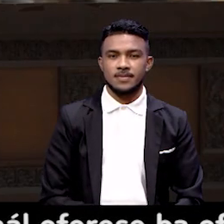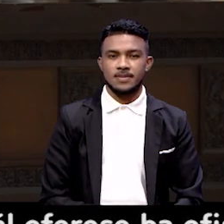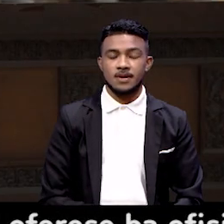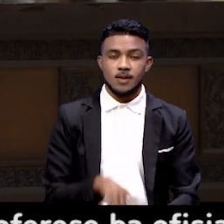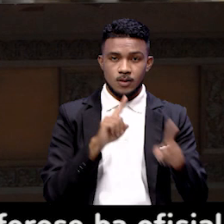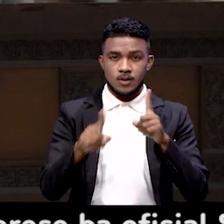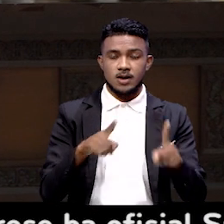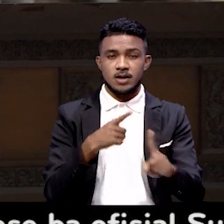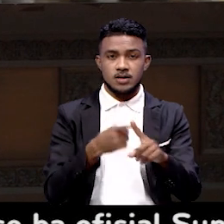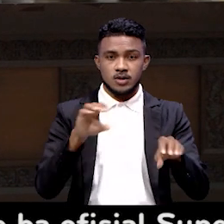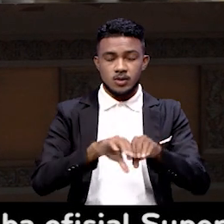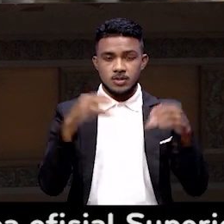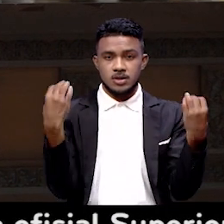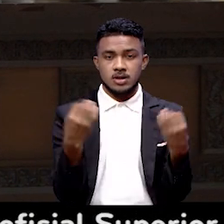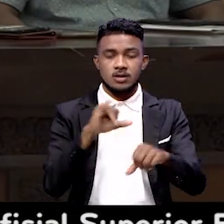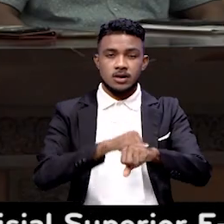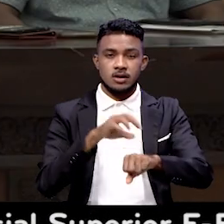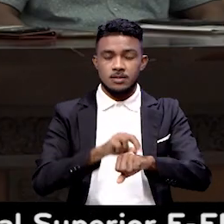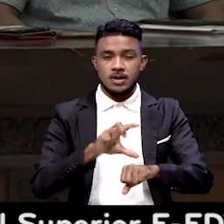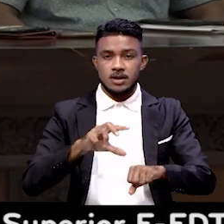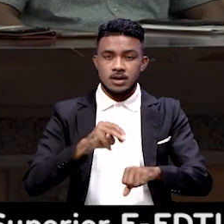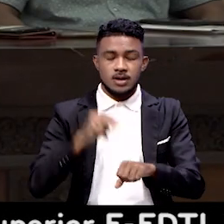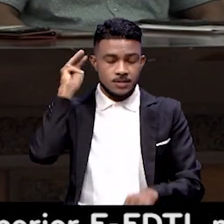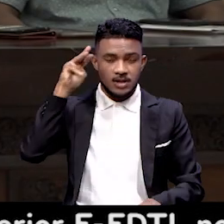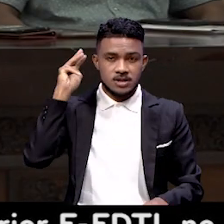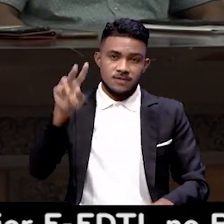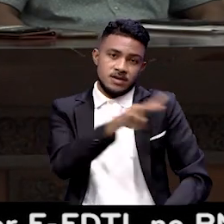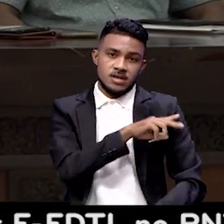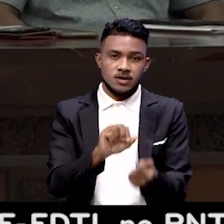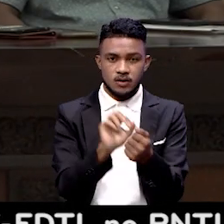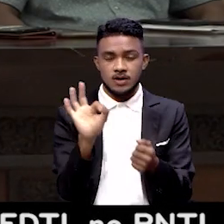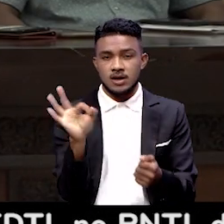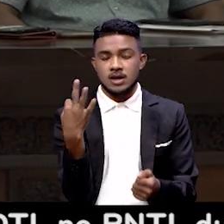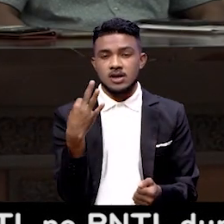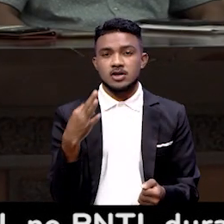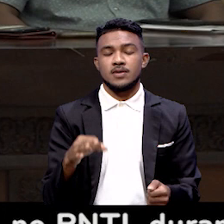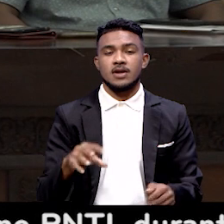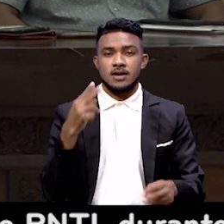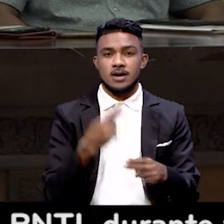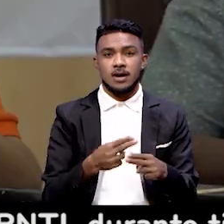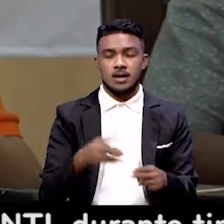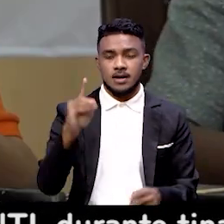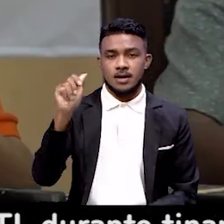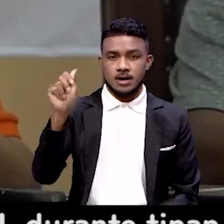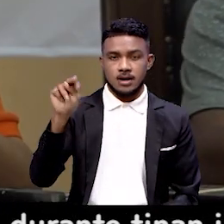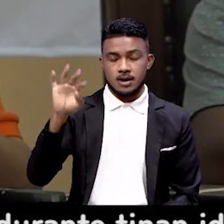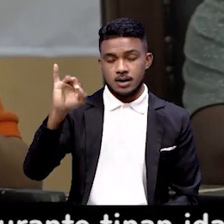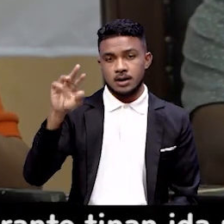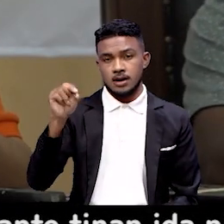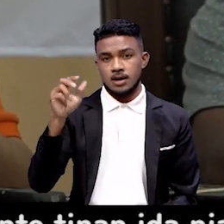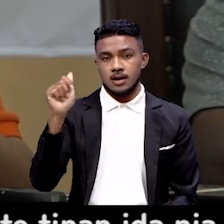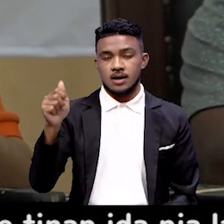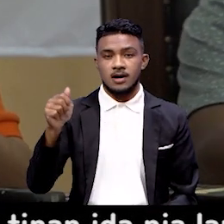Porta-voz Comissão Interministerial para Implementação Vacina COVID-19, Danina Coelho Hateten, vacina Siranebe Governo